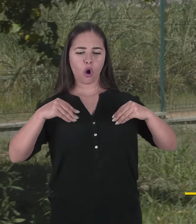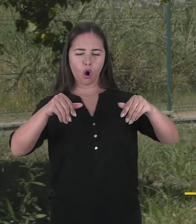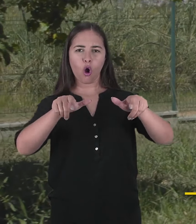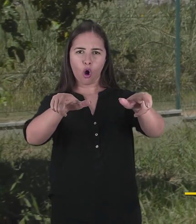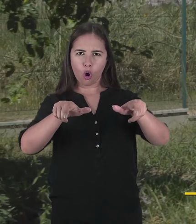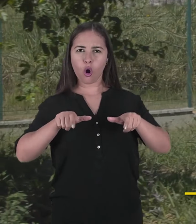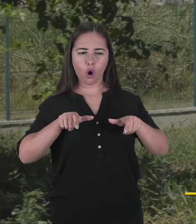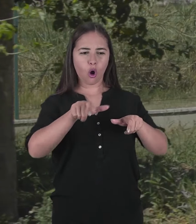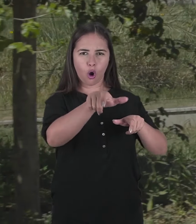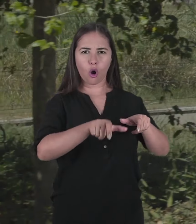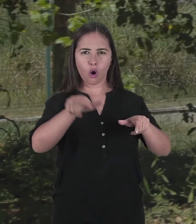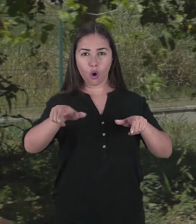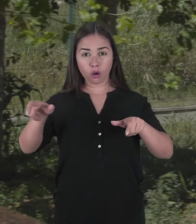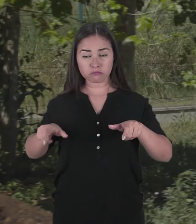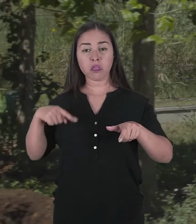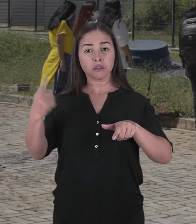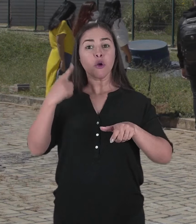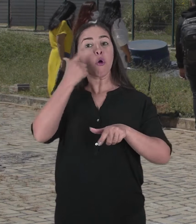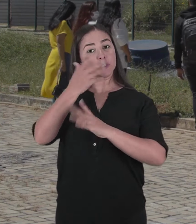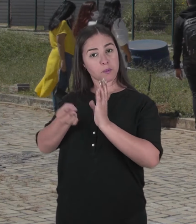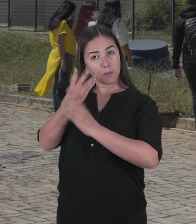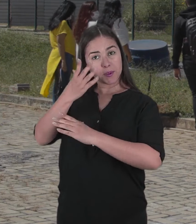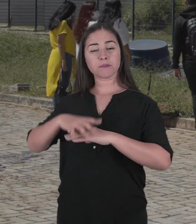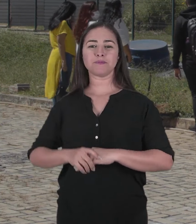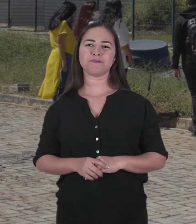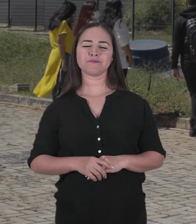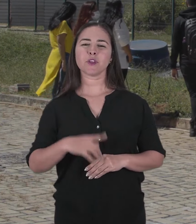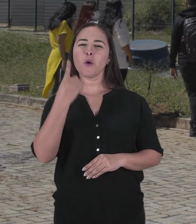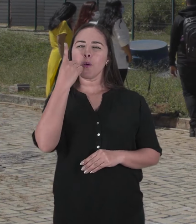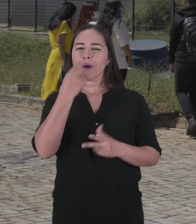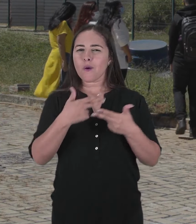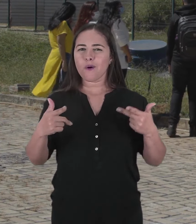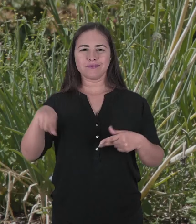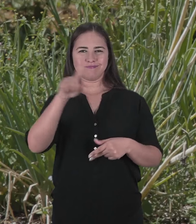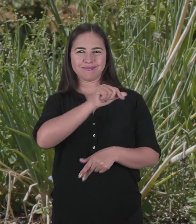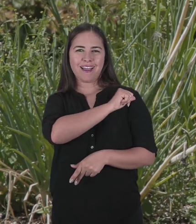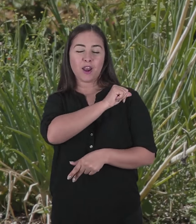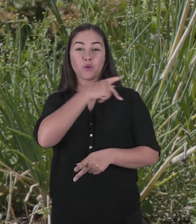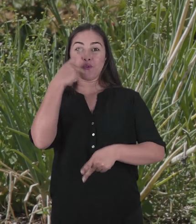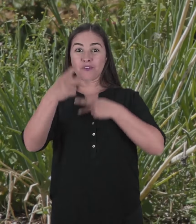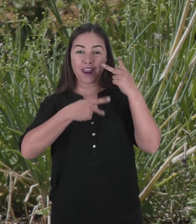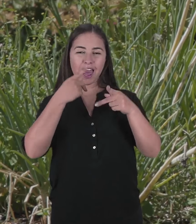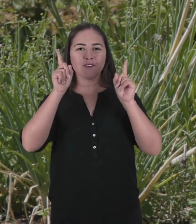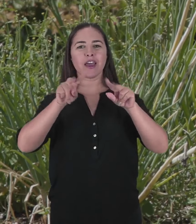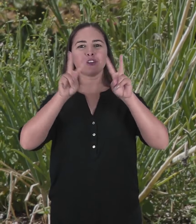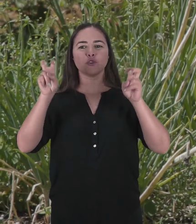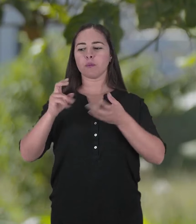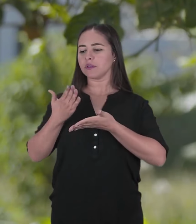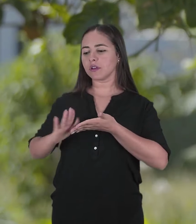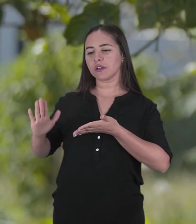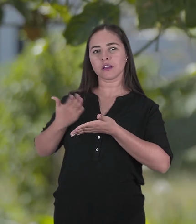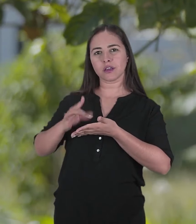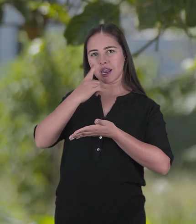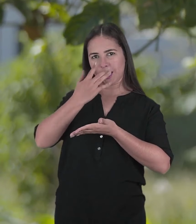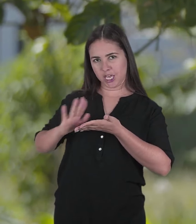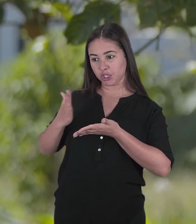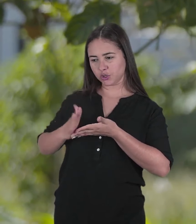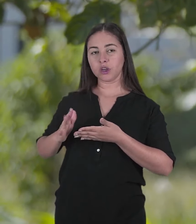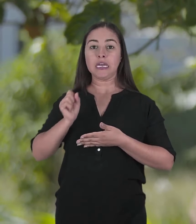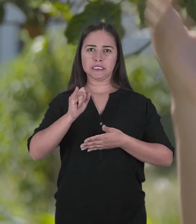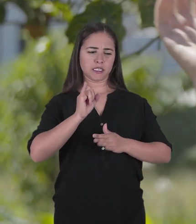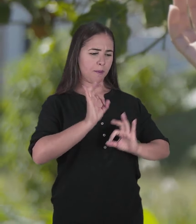eu acho que é super importante, e a gente conseguiu implementar. E um ponto que os alunos tocaram muito também, né, falando de arboviroses, foram os resíduos sólidos. Se você produz,